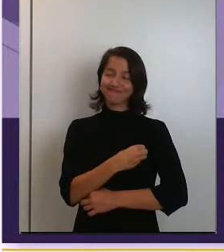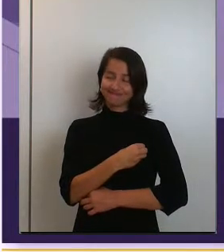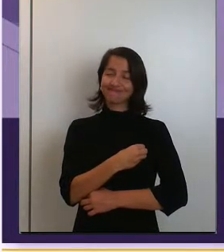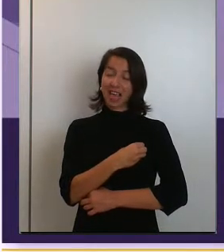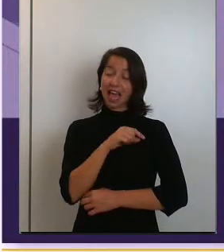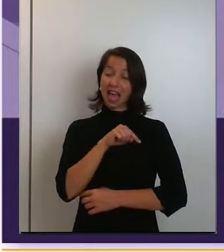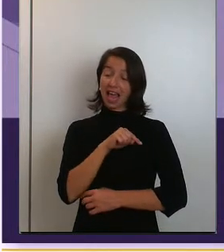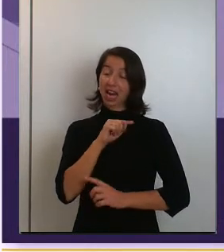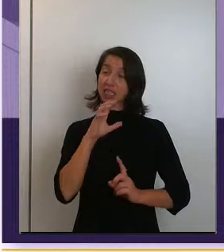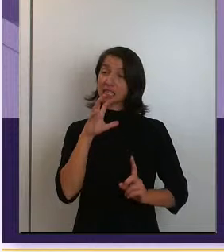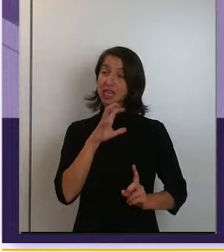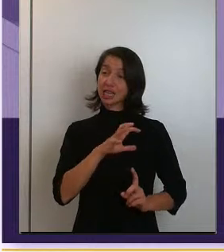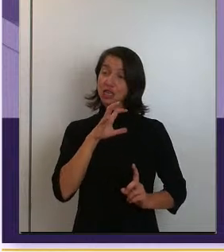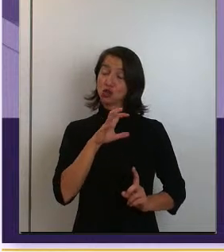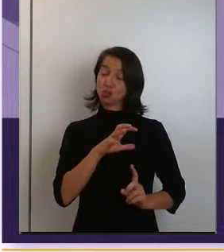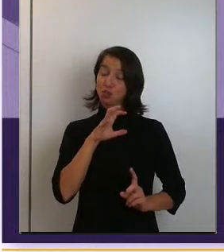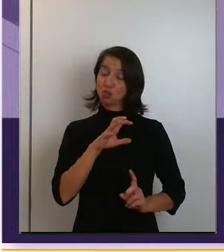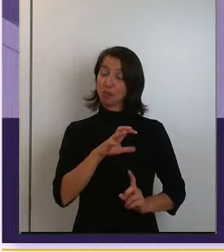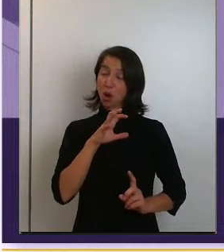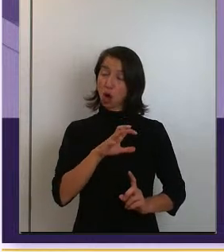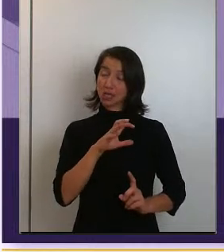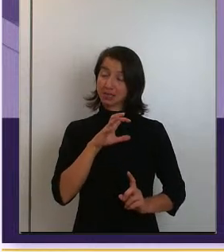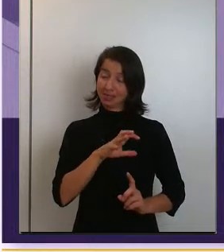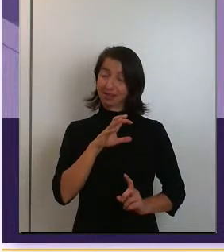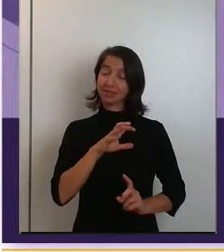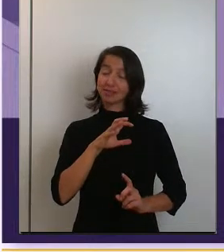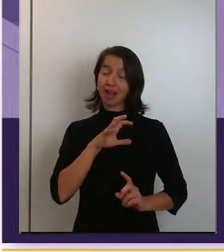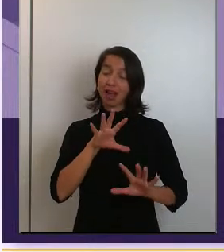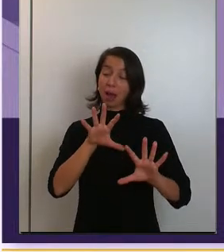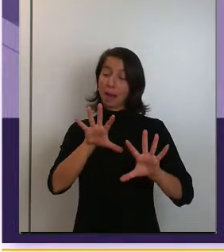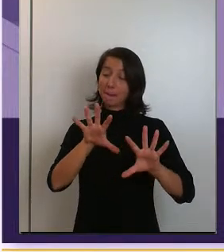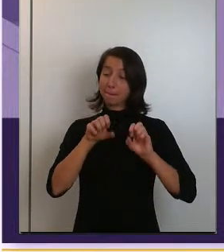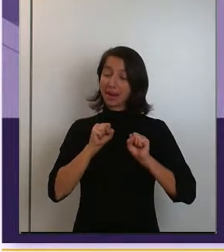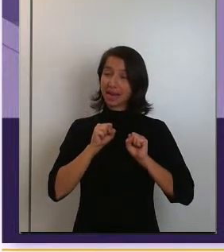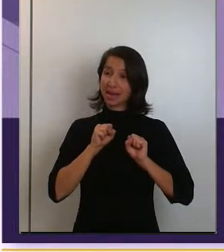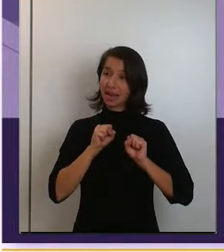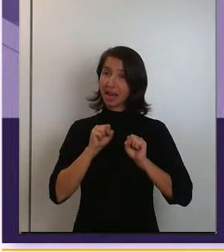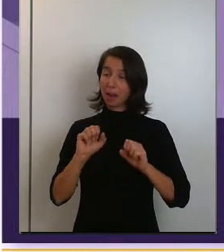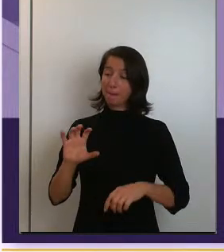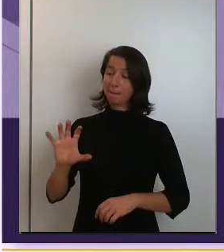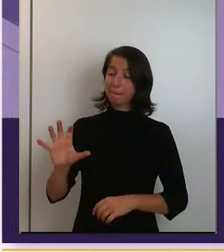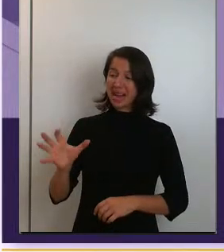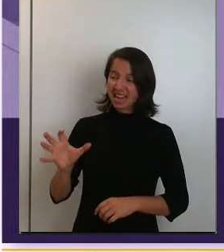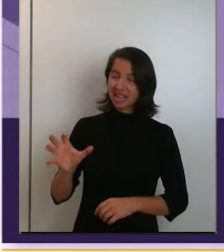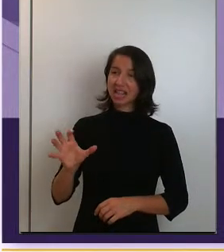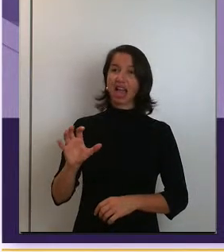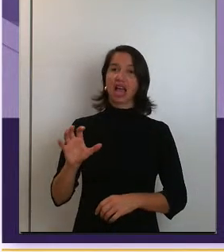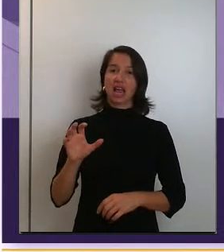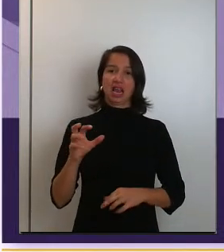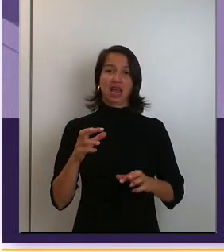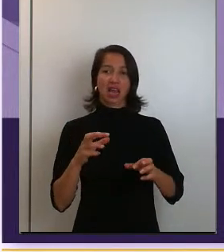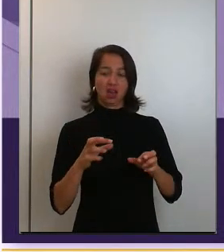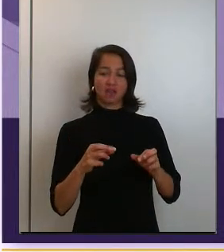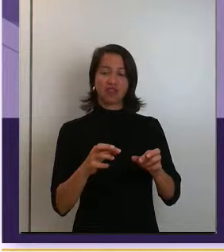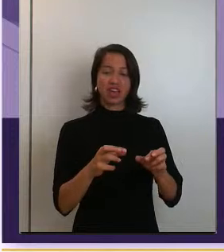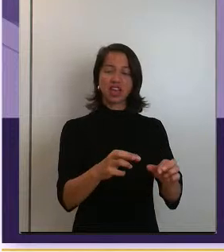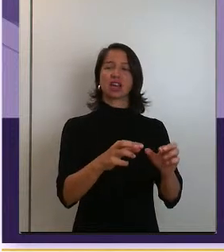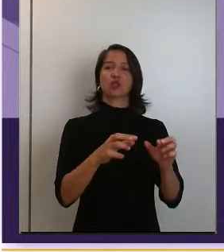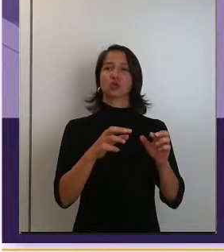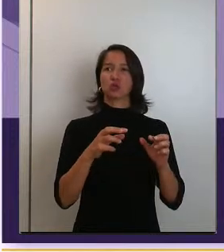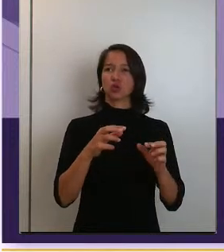mais expostas a infecções, né, principalmente infecções do trato digestivo e do trato